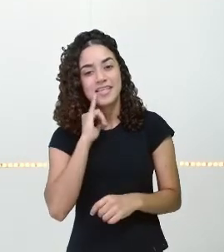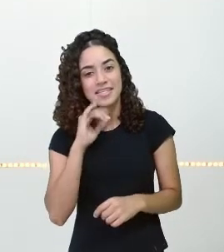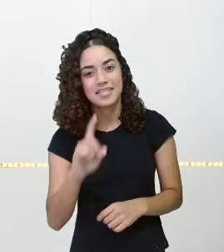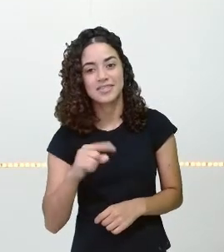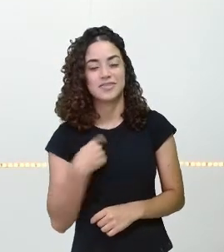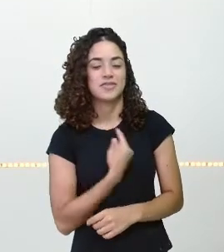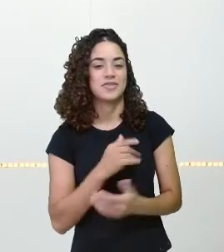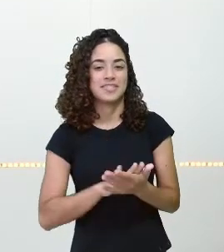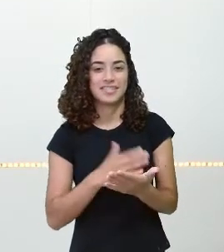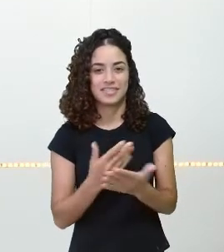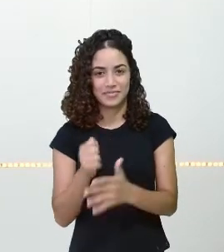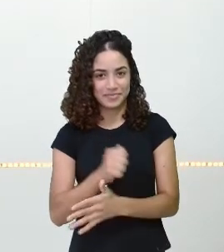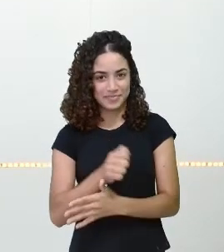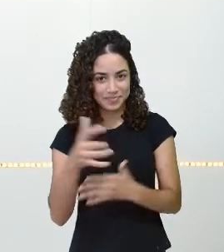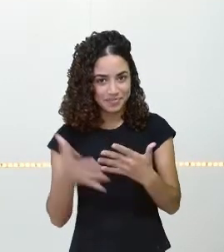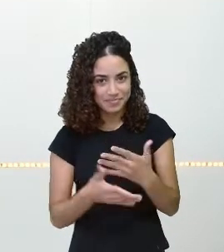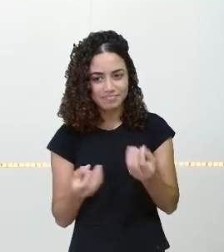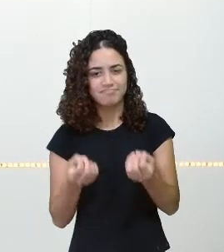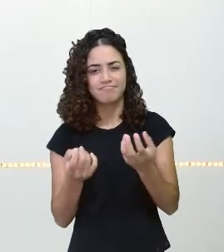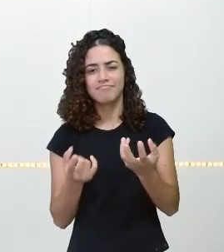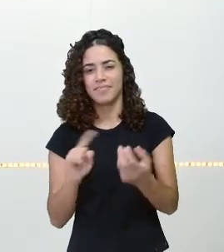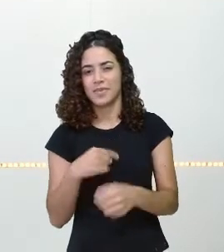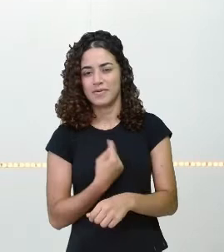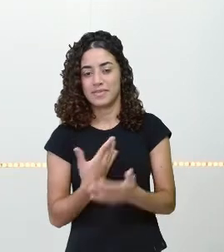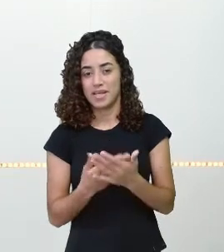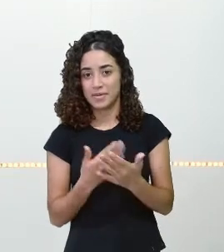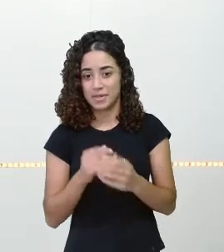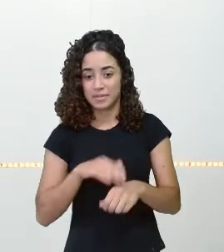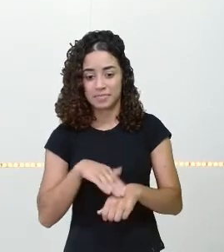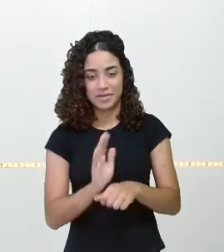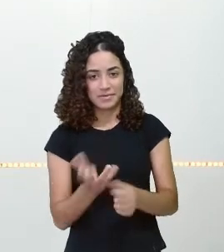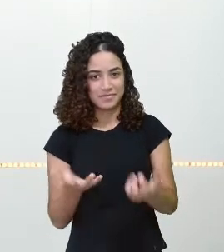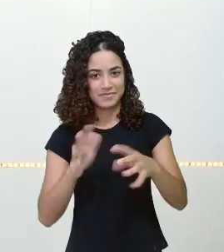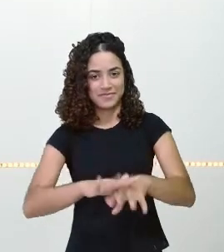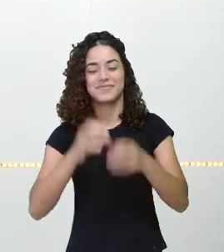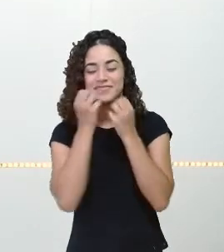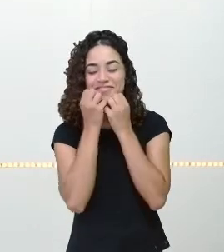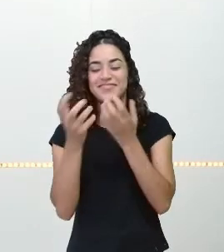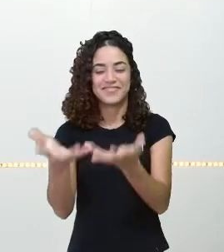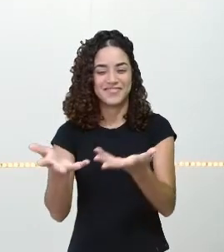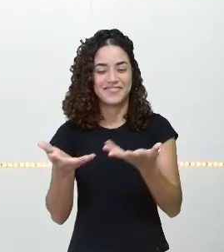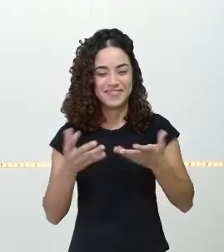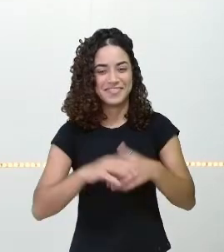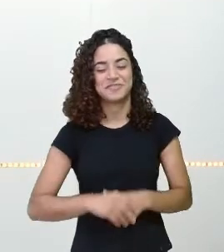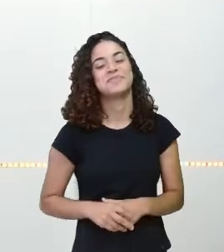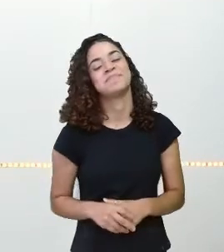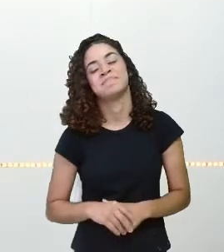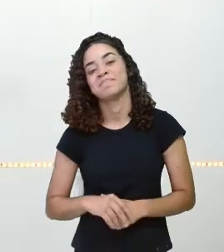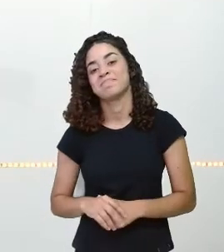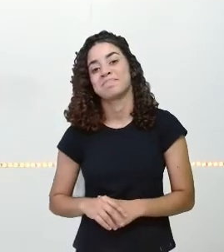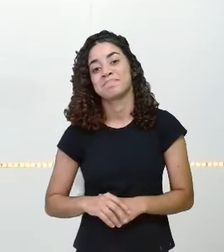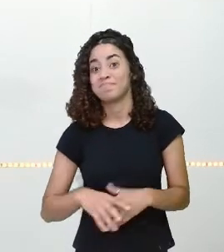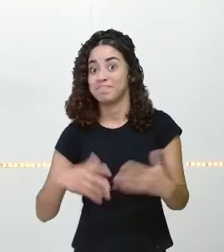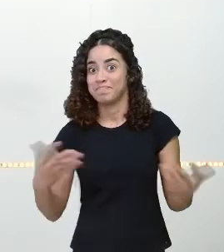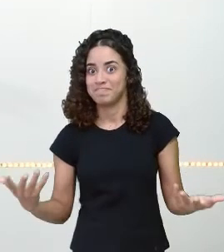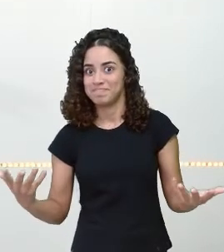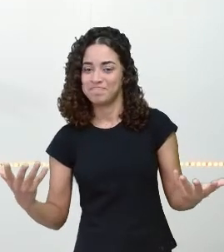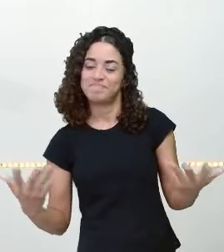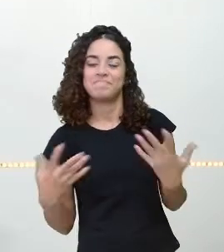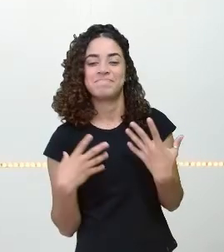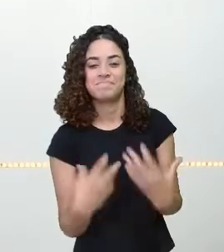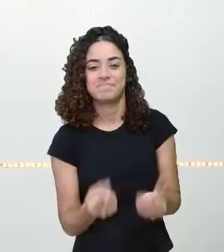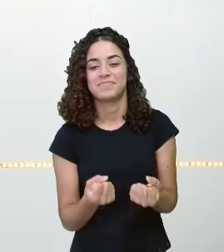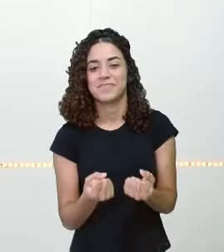nossa intérprete de Libras, tornando nossa aula mais inclusiva. Seja bem-vinda, Ingrid. Vamos lá,